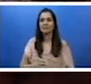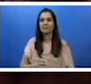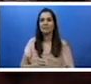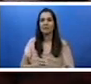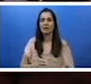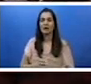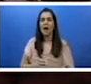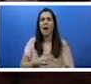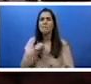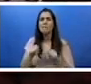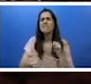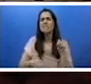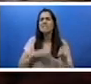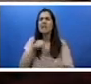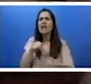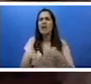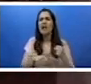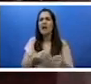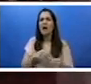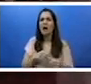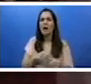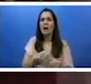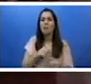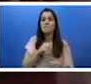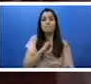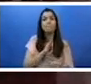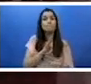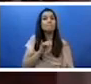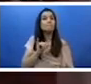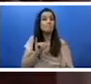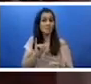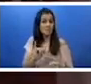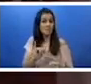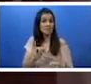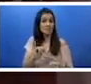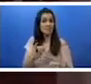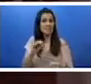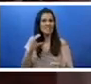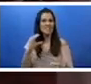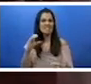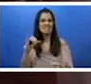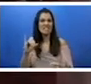A professora Marina ontem falou certinho. O B com I.